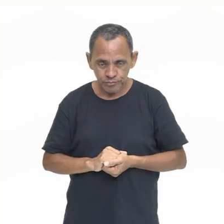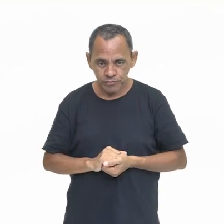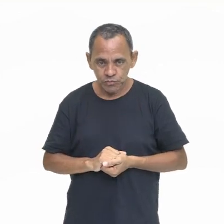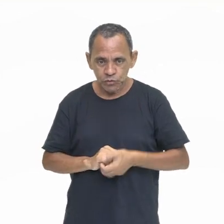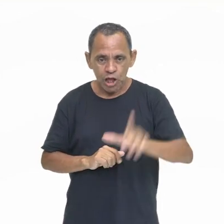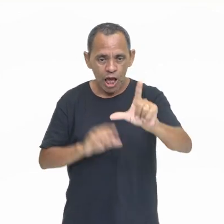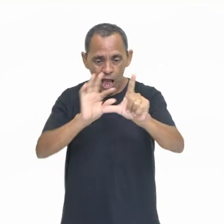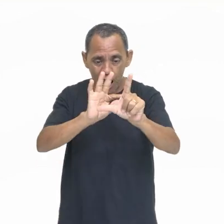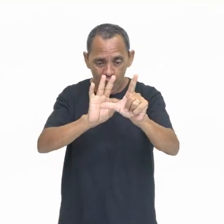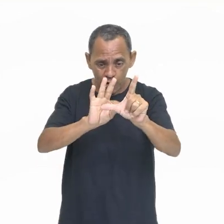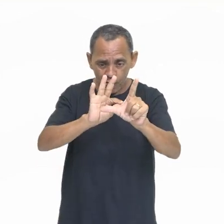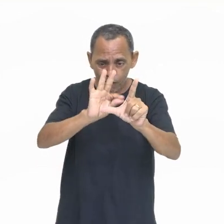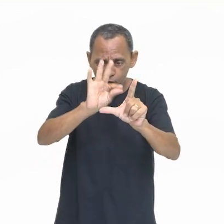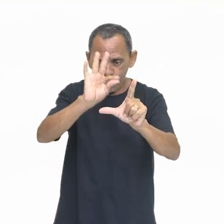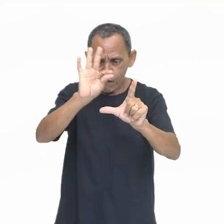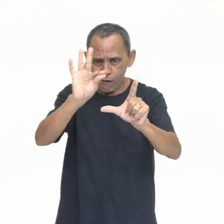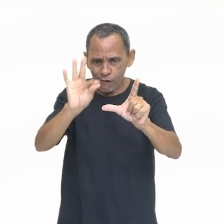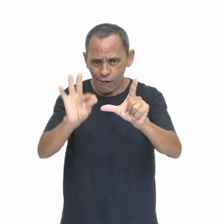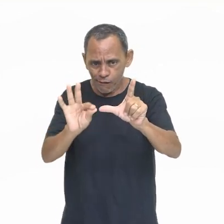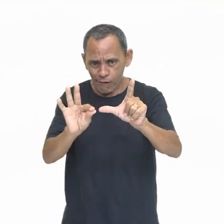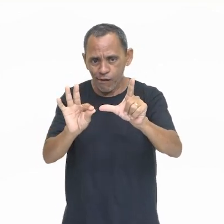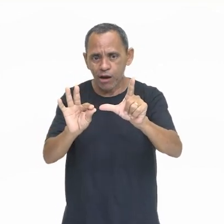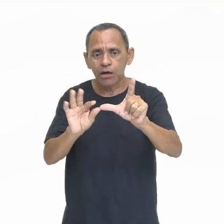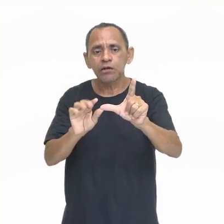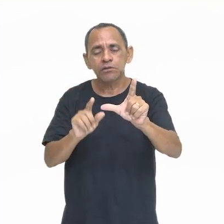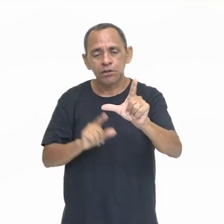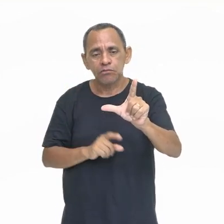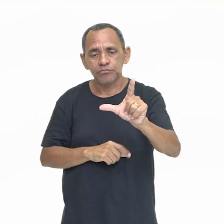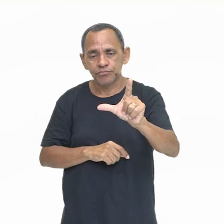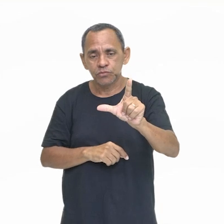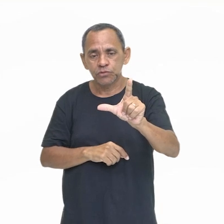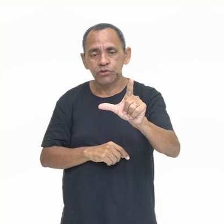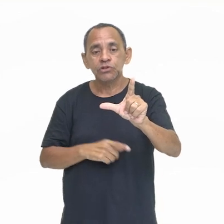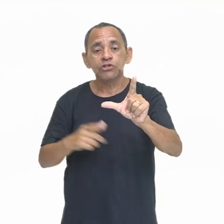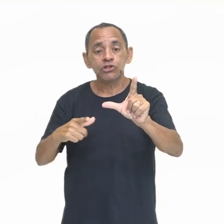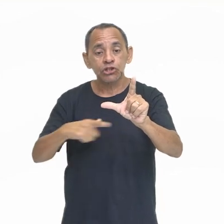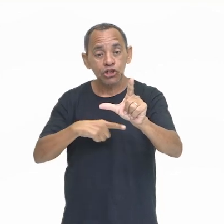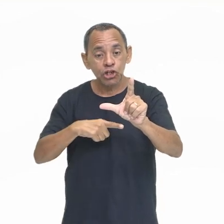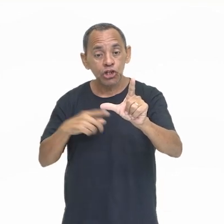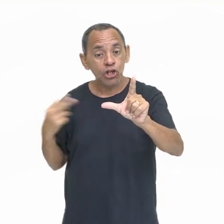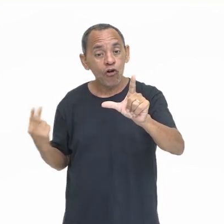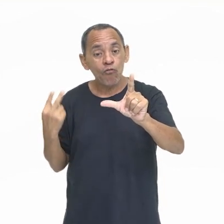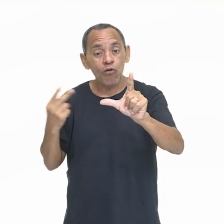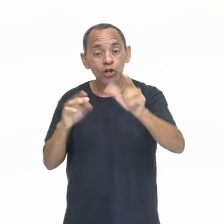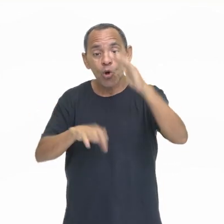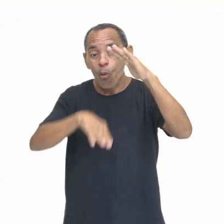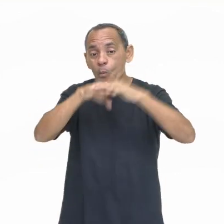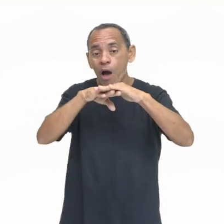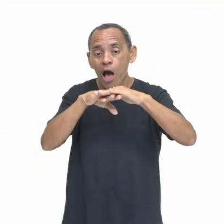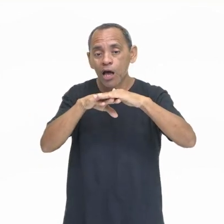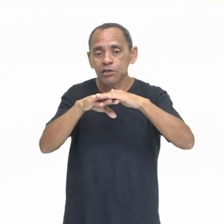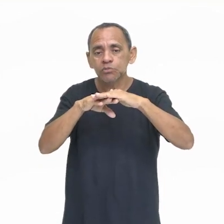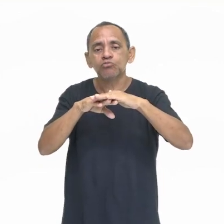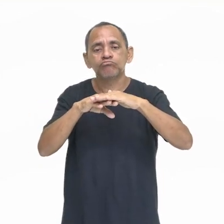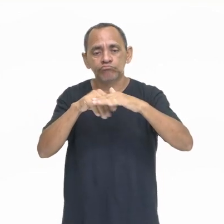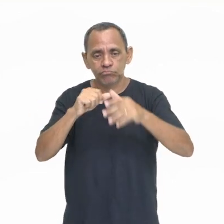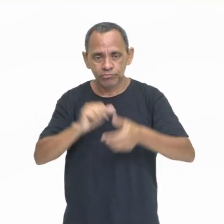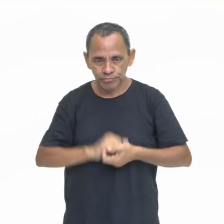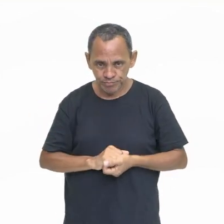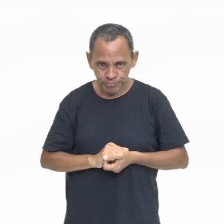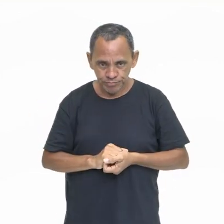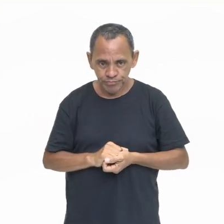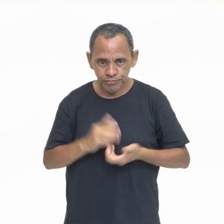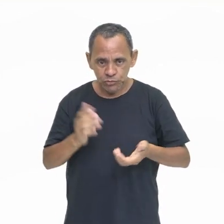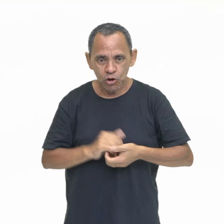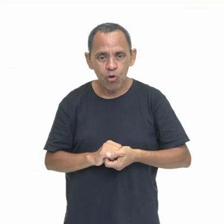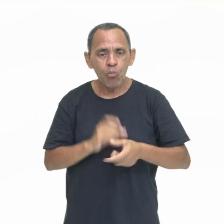E nesse caso, pessoal, terá valor máximo, certo? Bom, para determinar o vértice